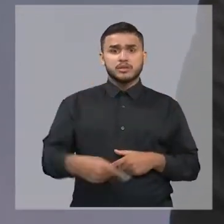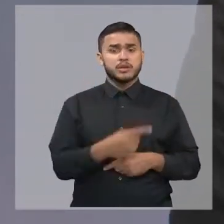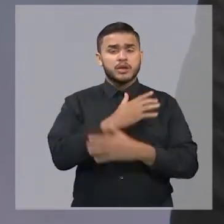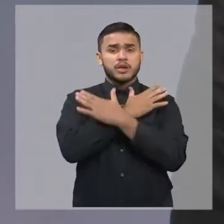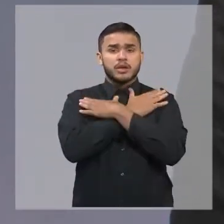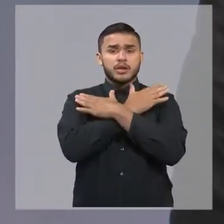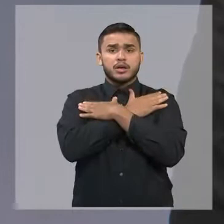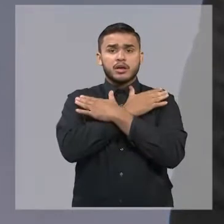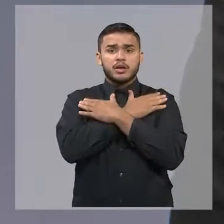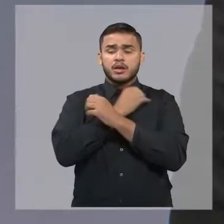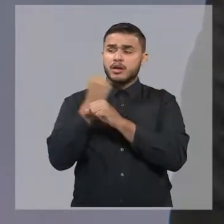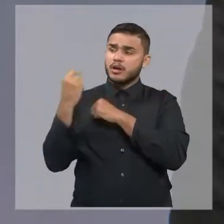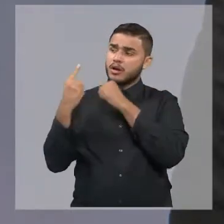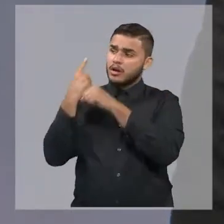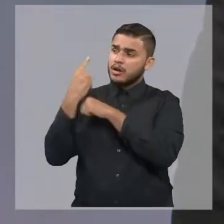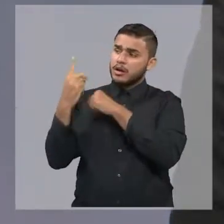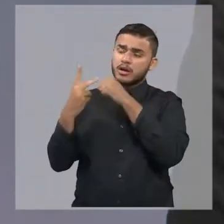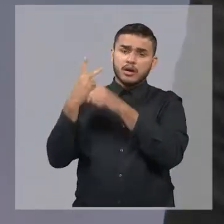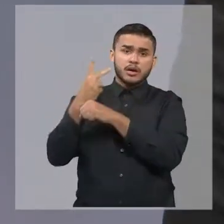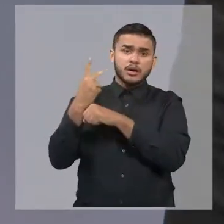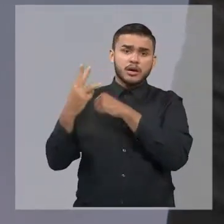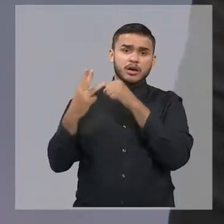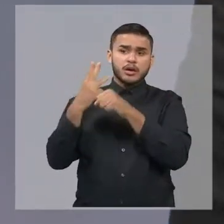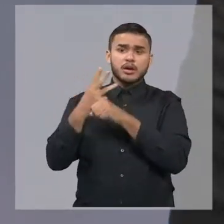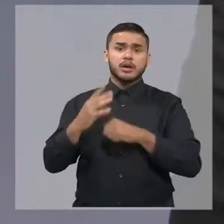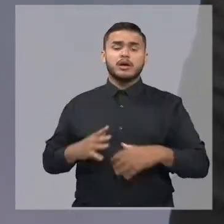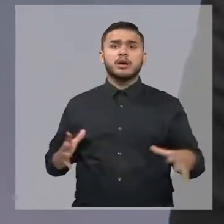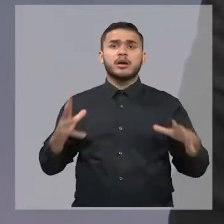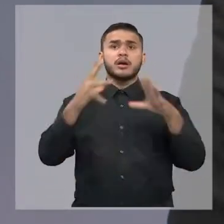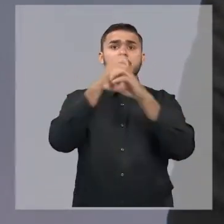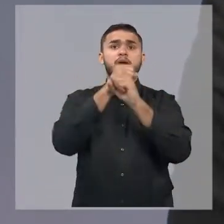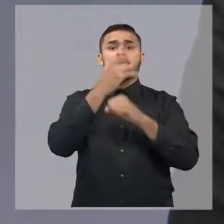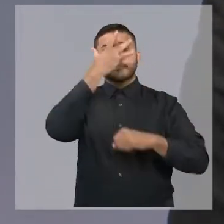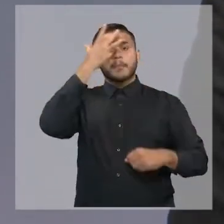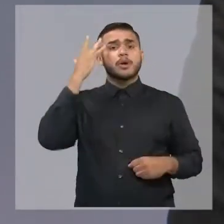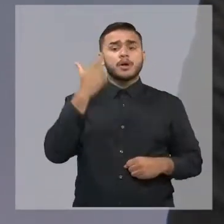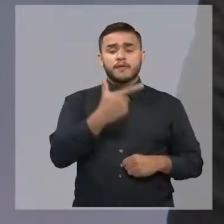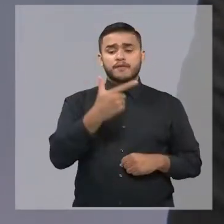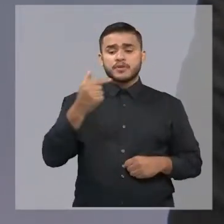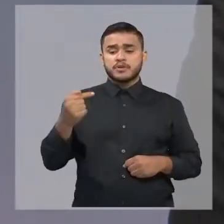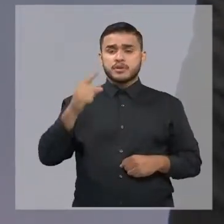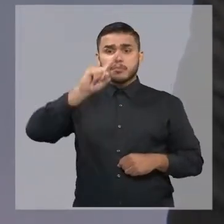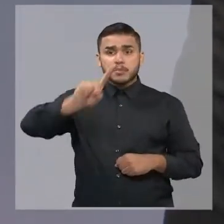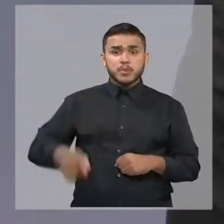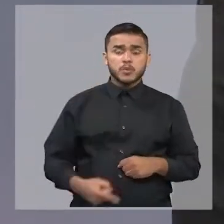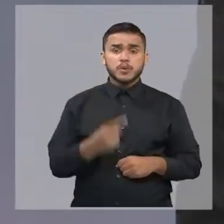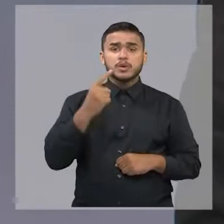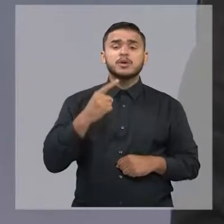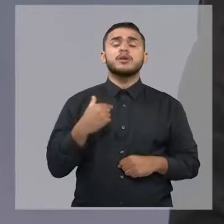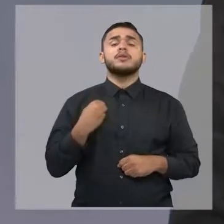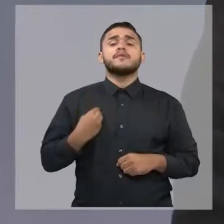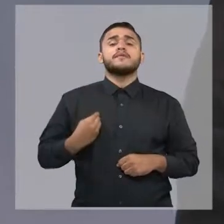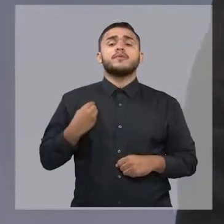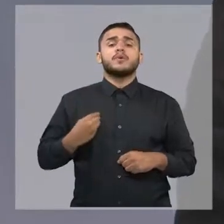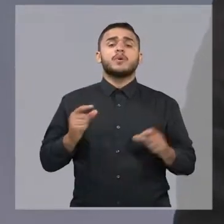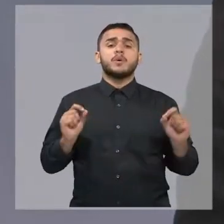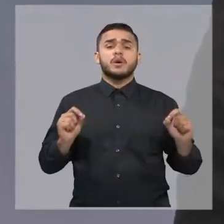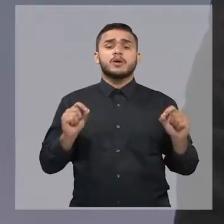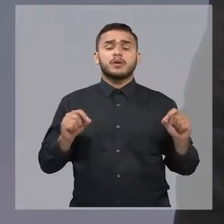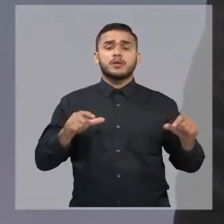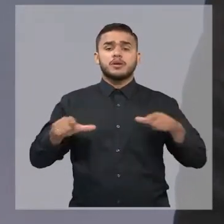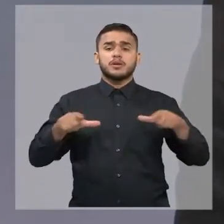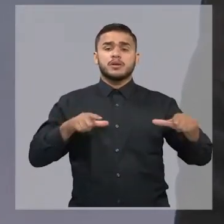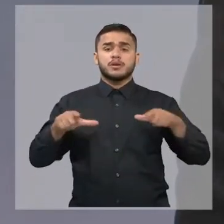nos últimos 3 anos no Brasil. Mais 27 milhões de pessoas, de brasileiros, estão vivendo em